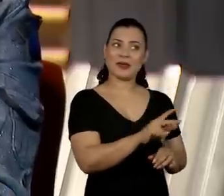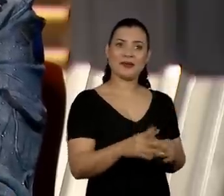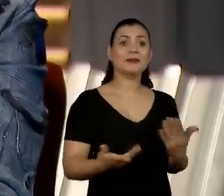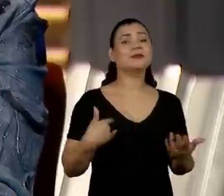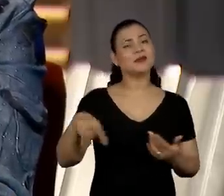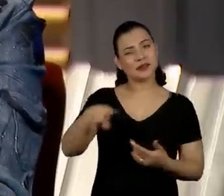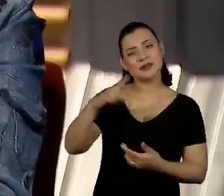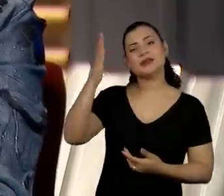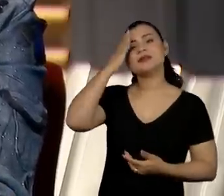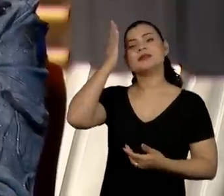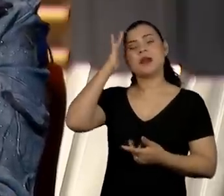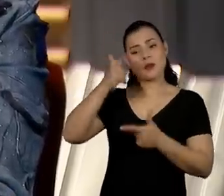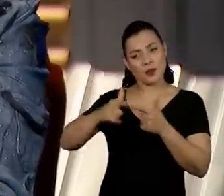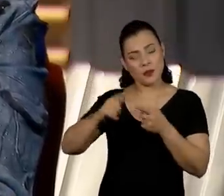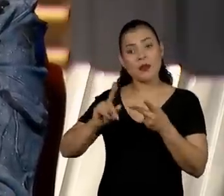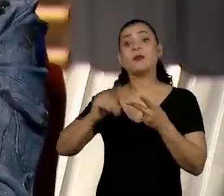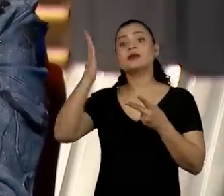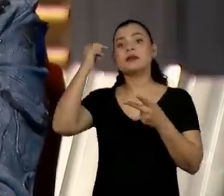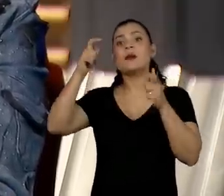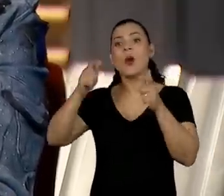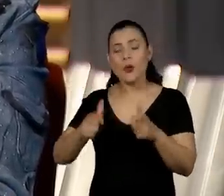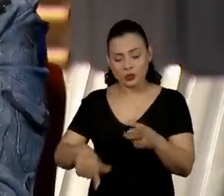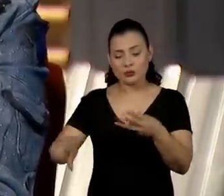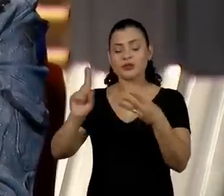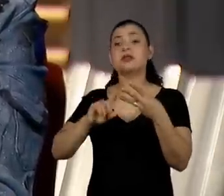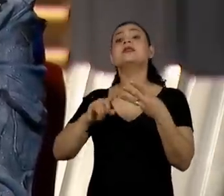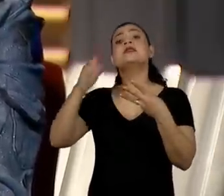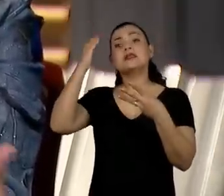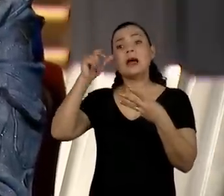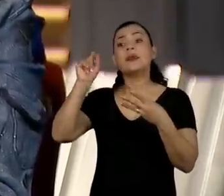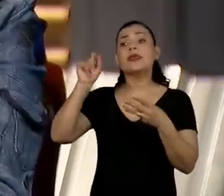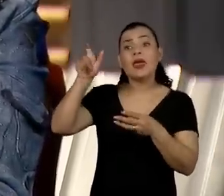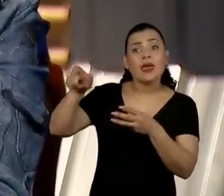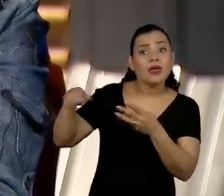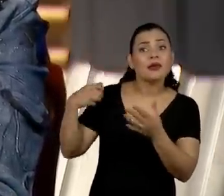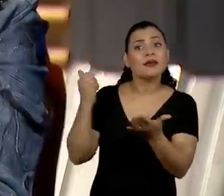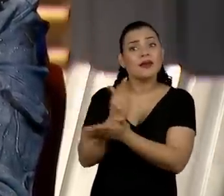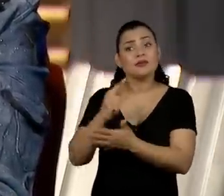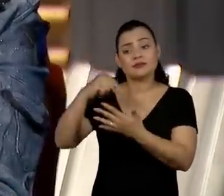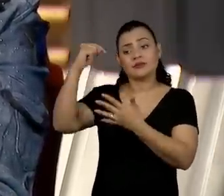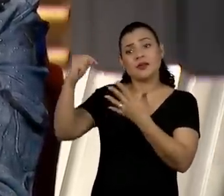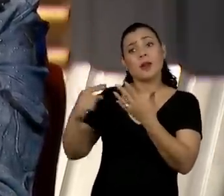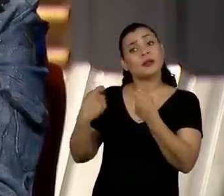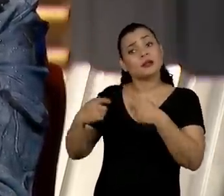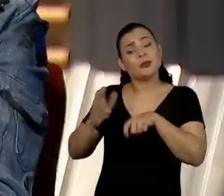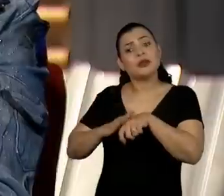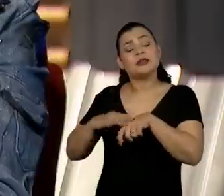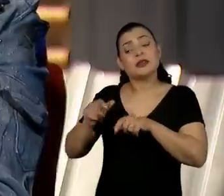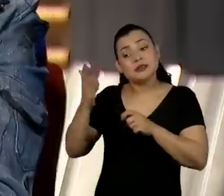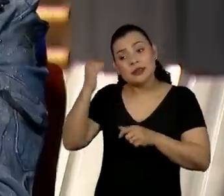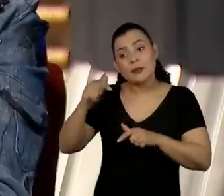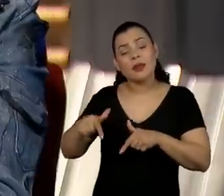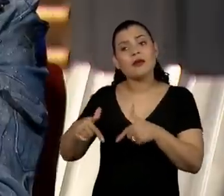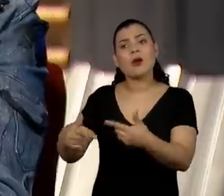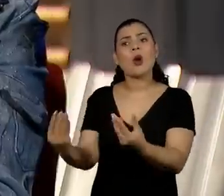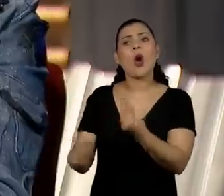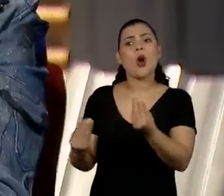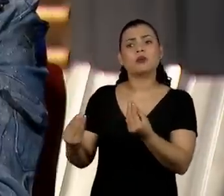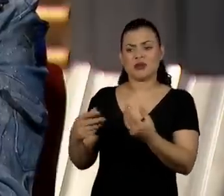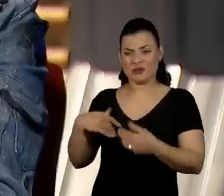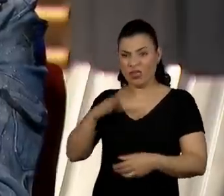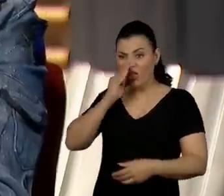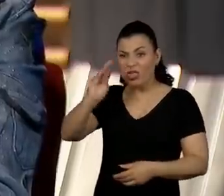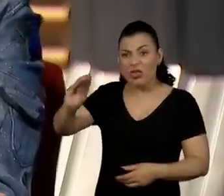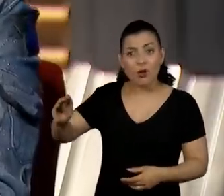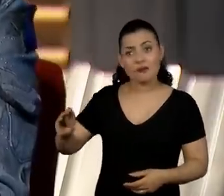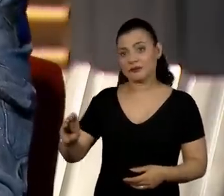o problema a gente sabe onde ele tá aí a gente tem que saber caminhada dentro dele desse problema a gente não pode simplesmente